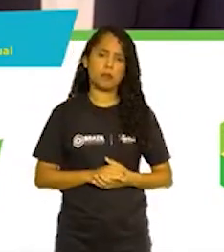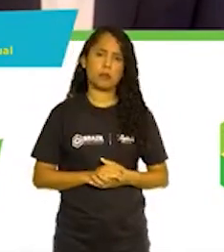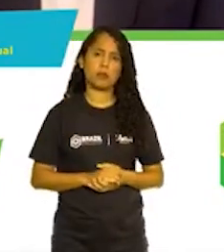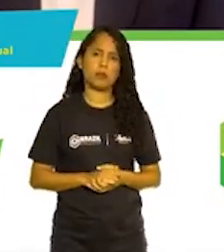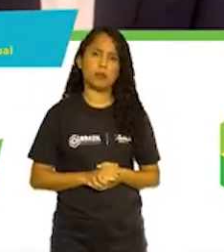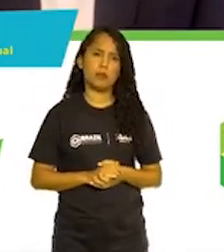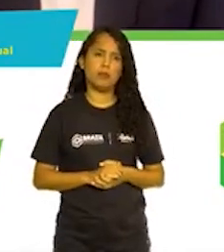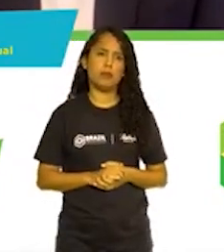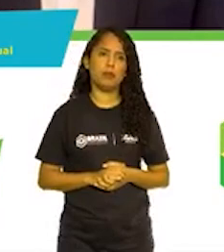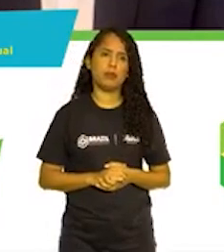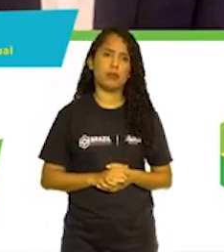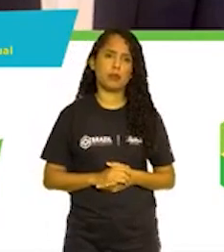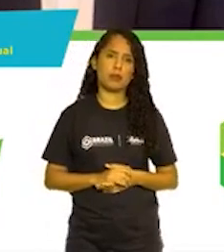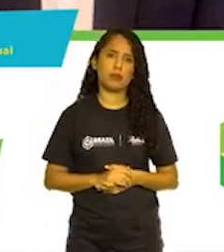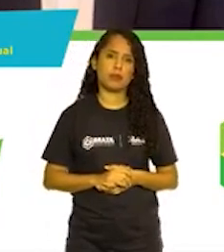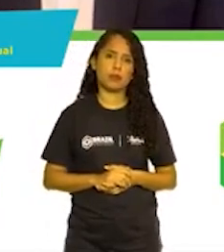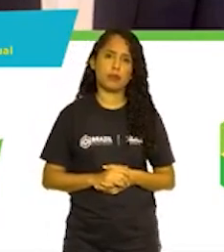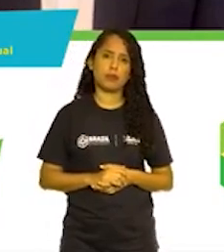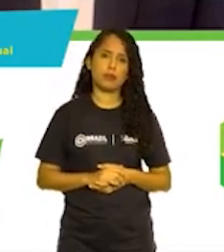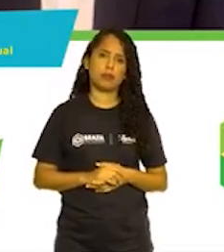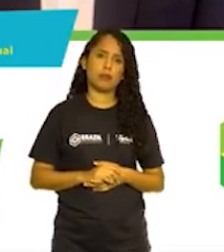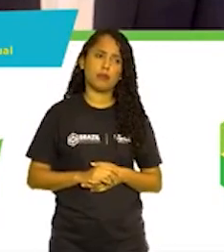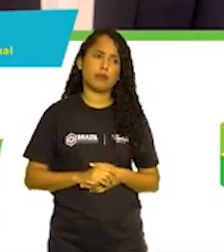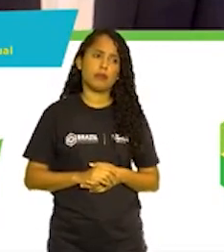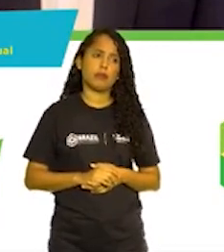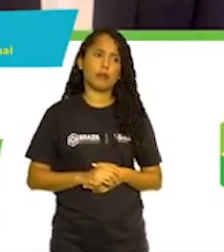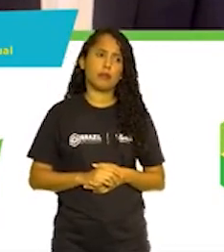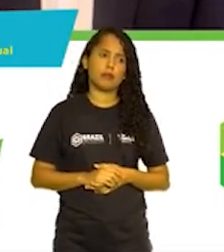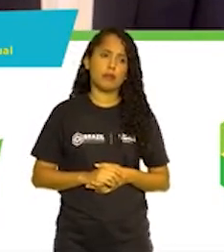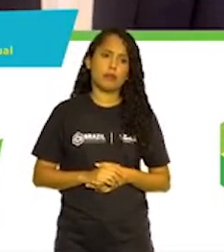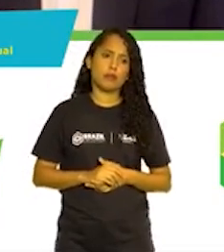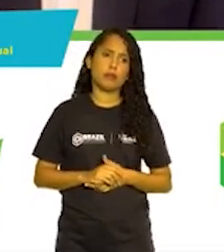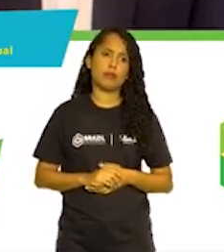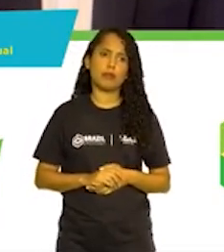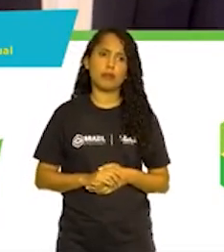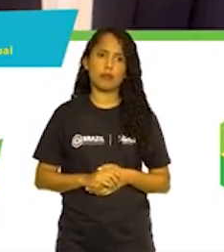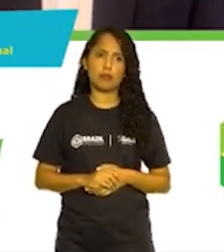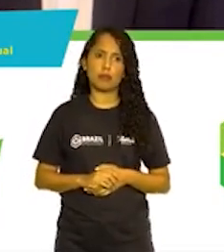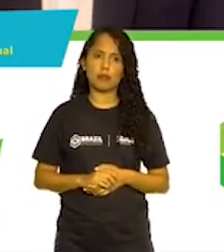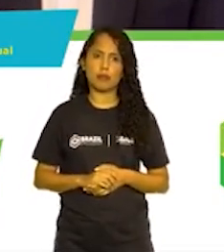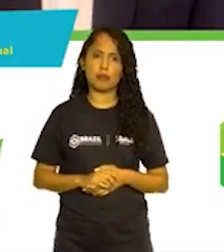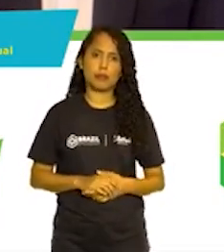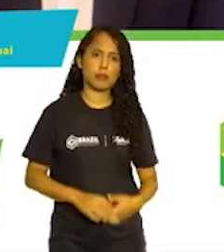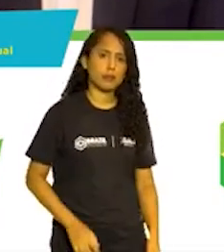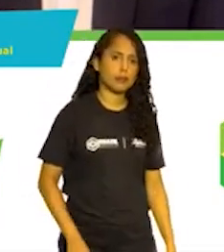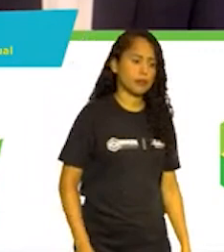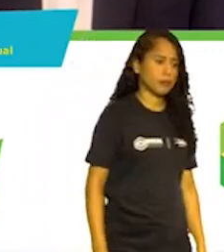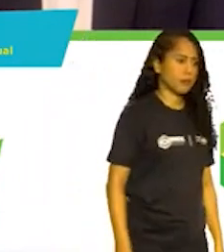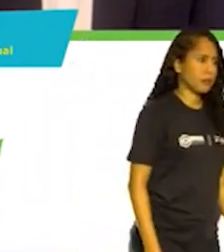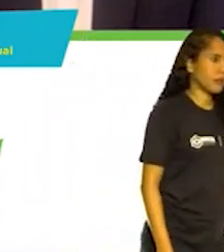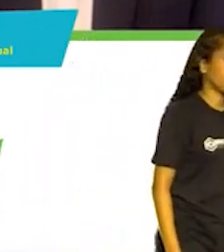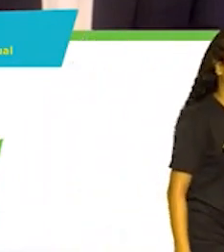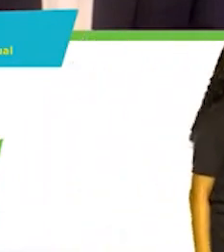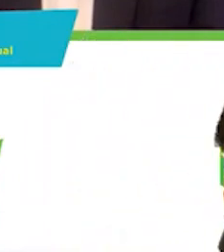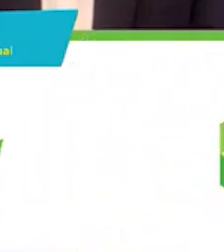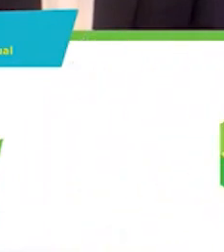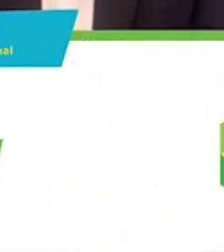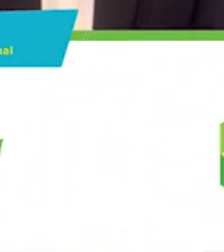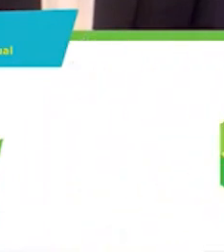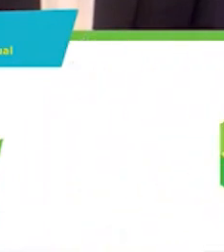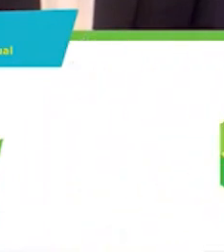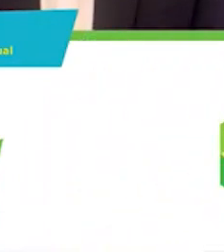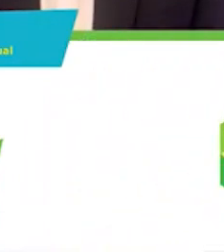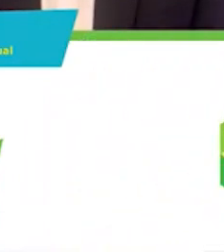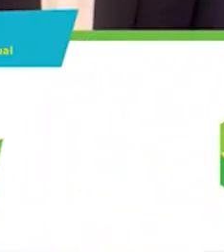Mônica, boa noite a todos. É um prazer estar aqui com meu grande amigo aí, Mansueto, colega do IPEA, né, com